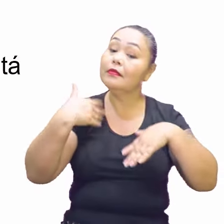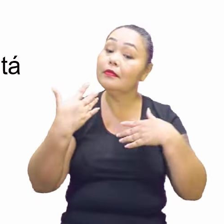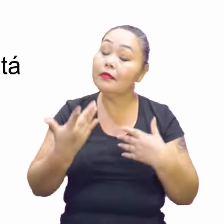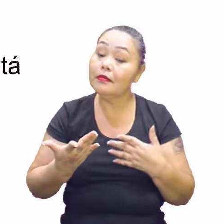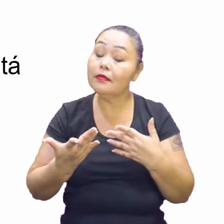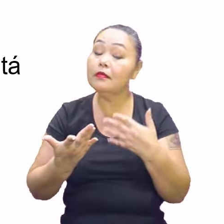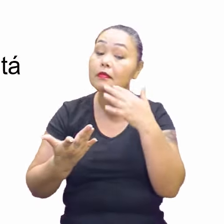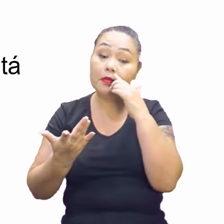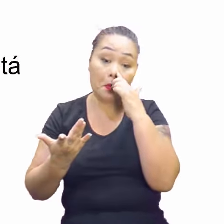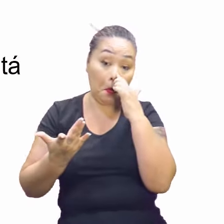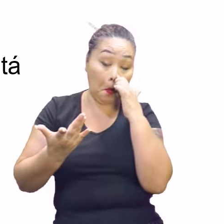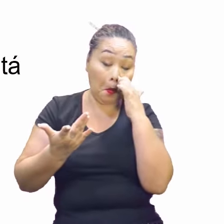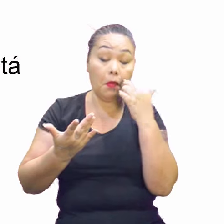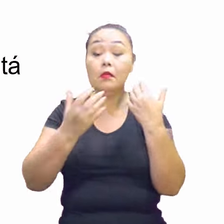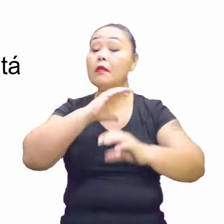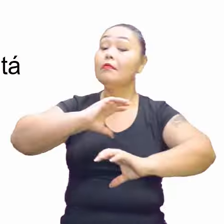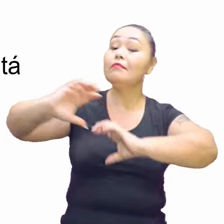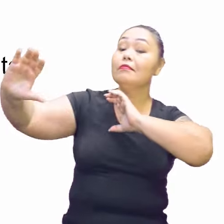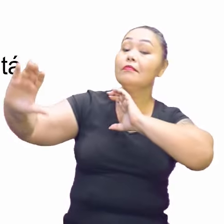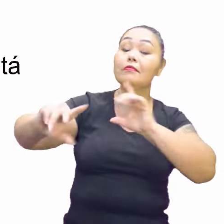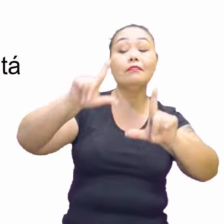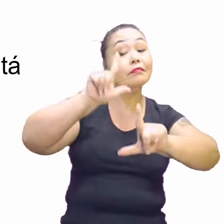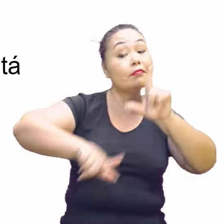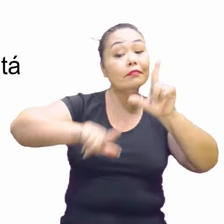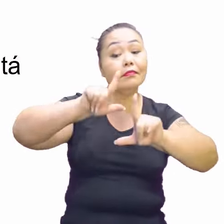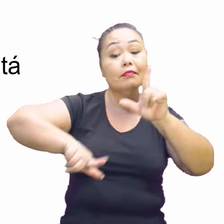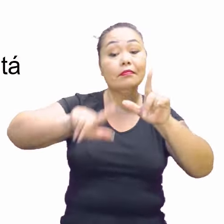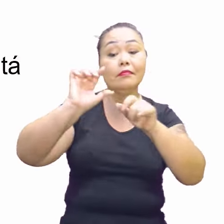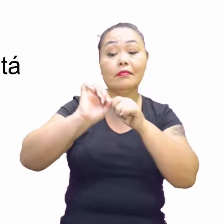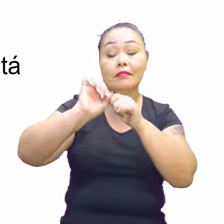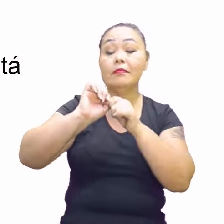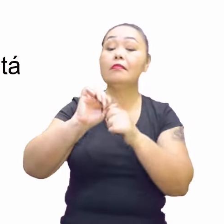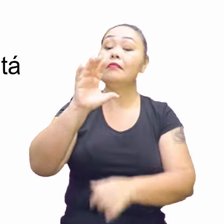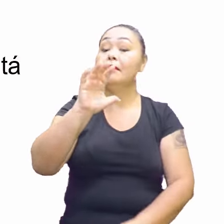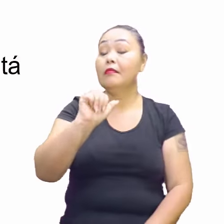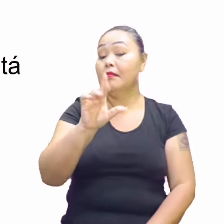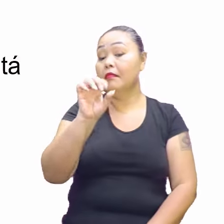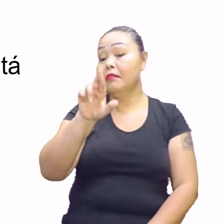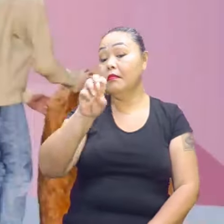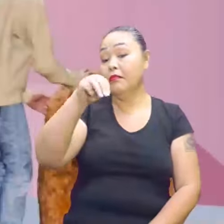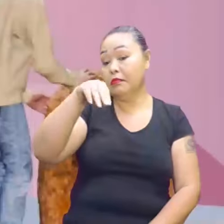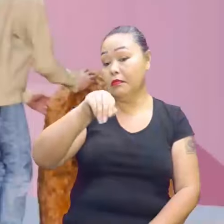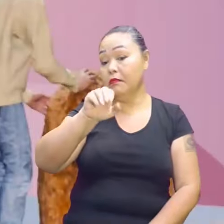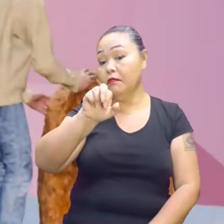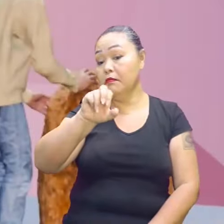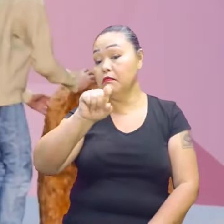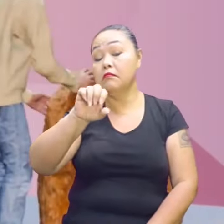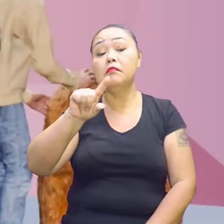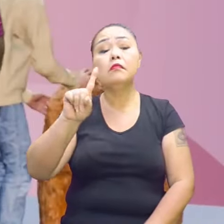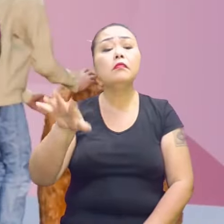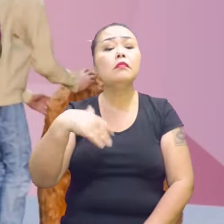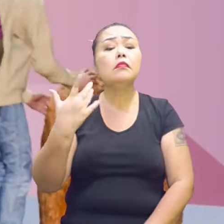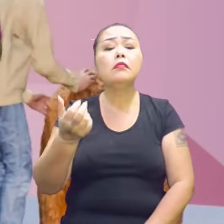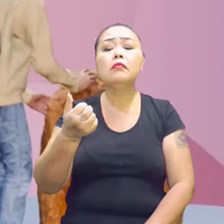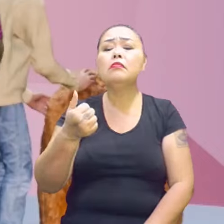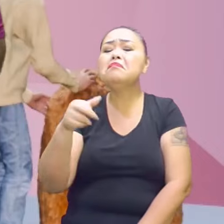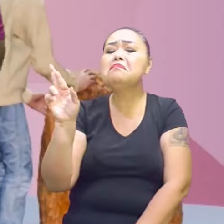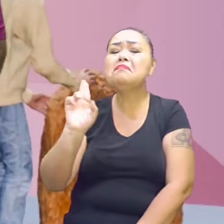aqui, né, a canção, a letra da canção de Adoniran Barbosa. Aí você vai perguntar,